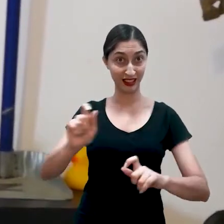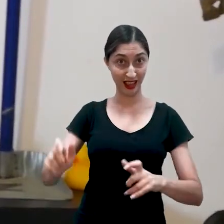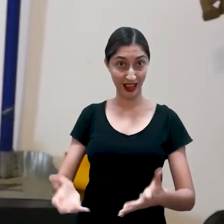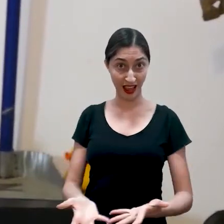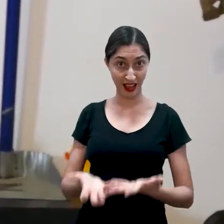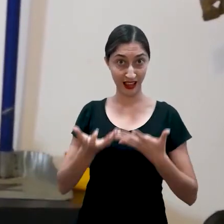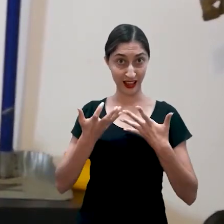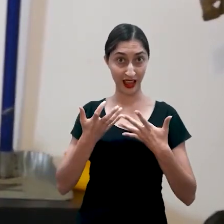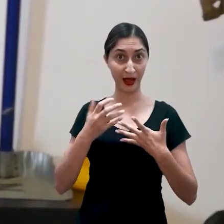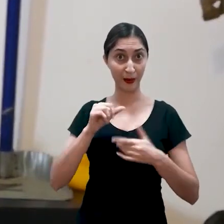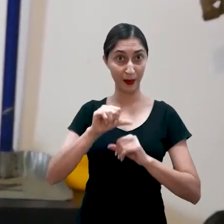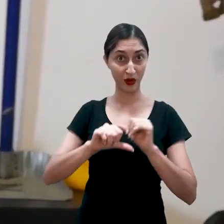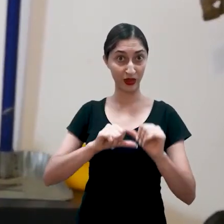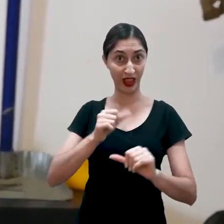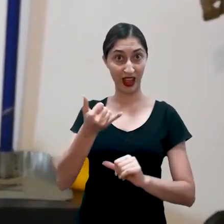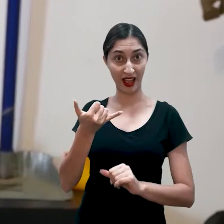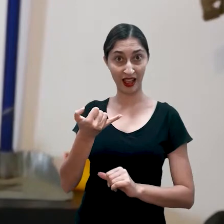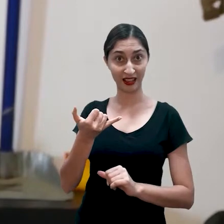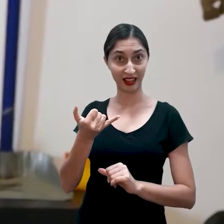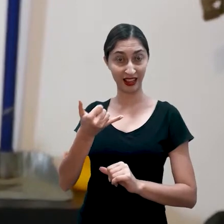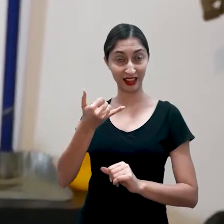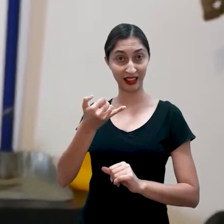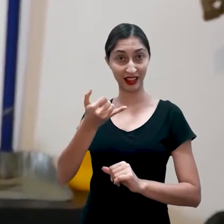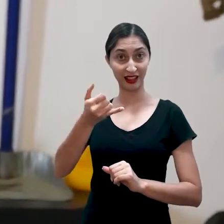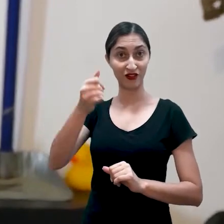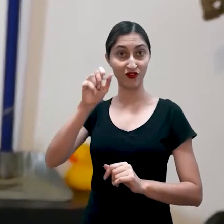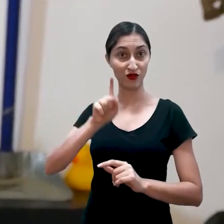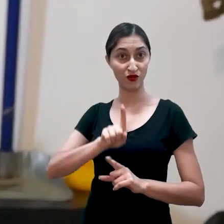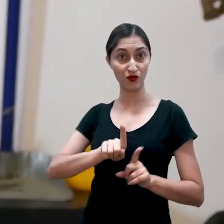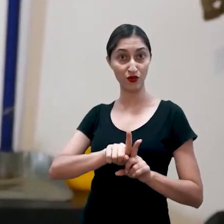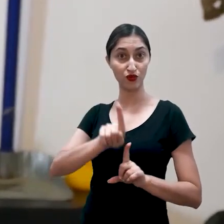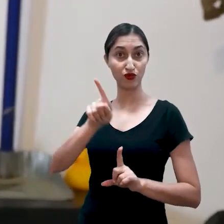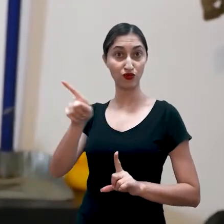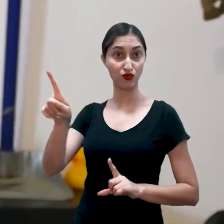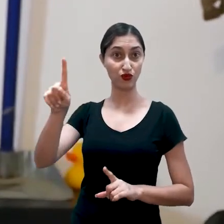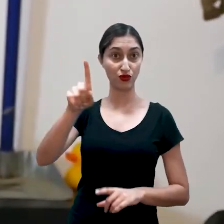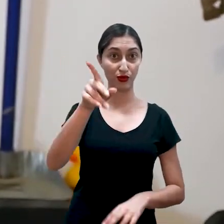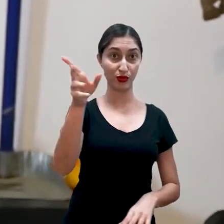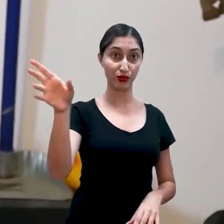quer transformar ela num foguete.